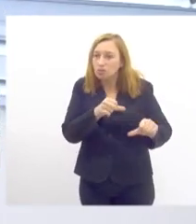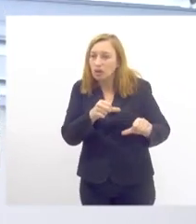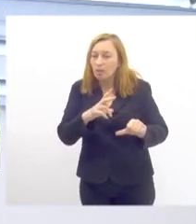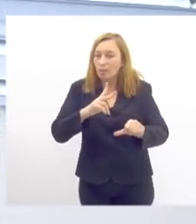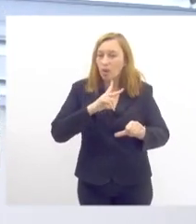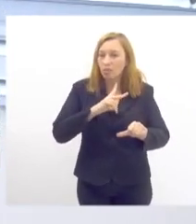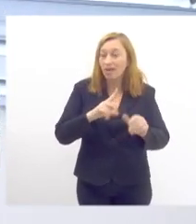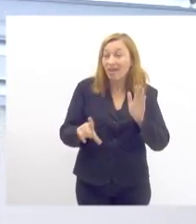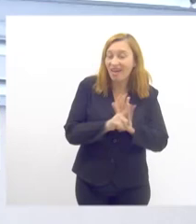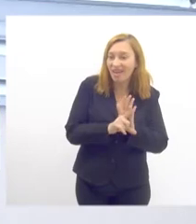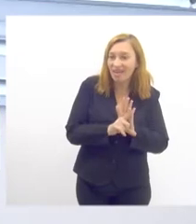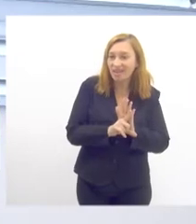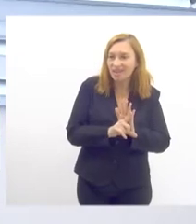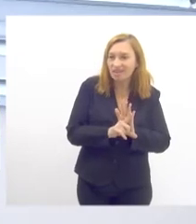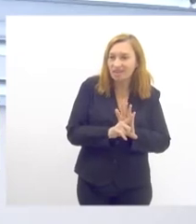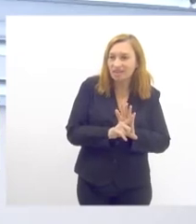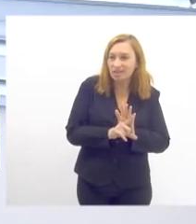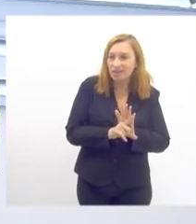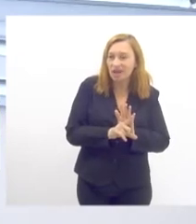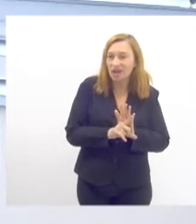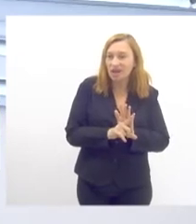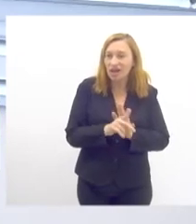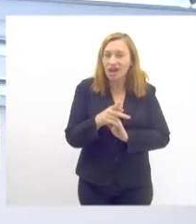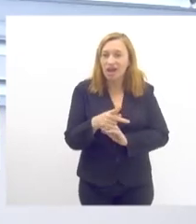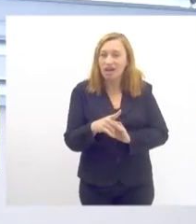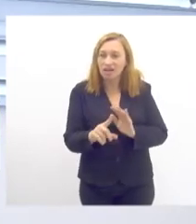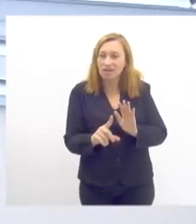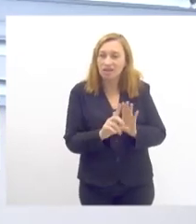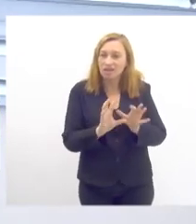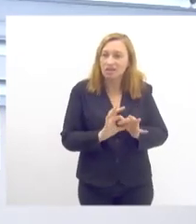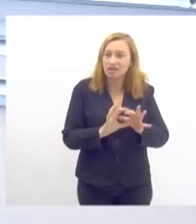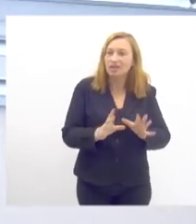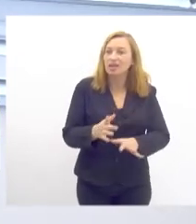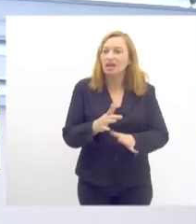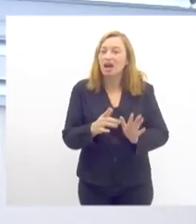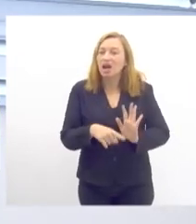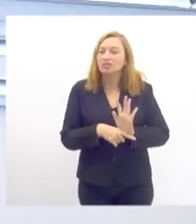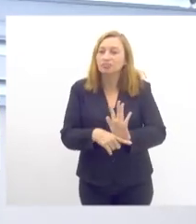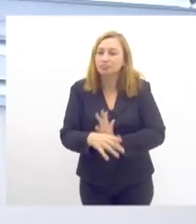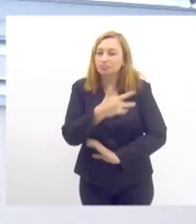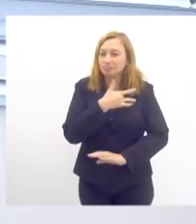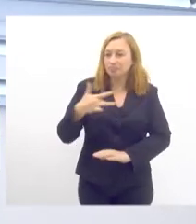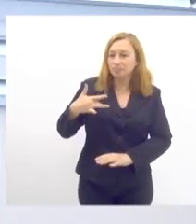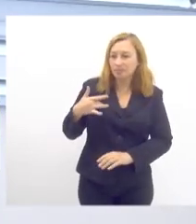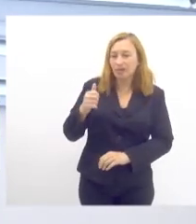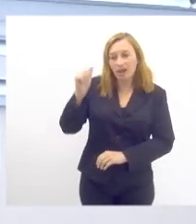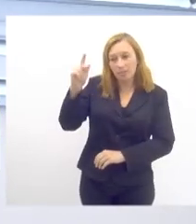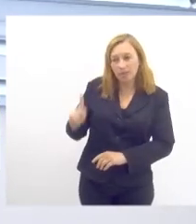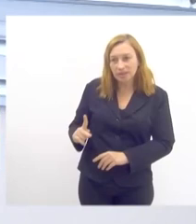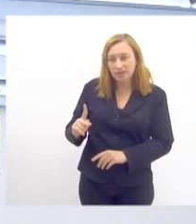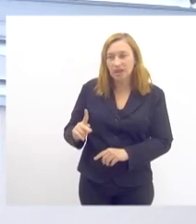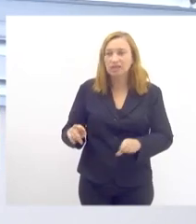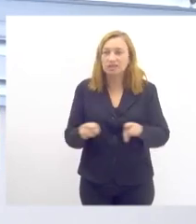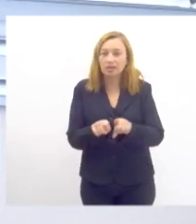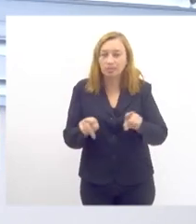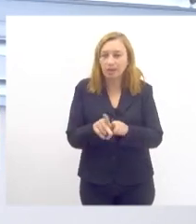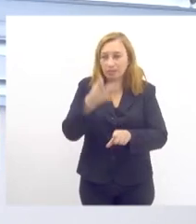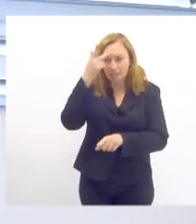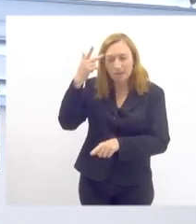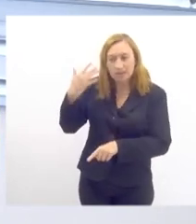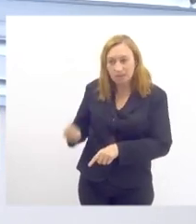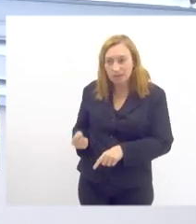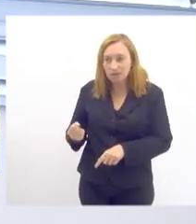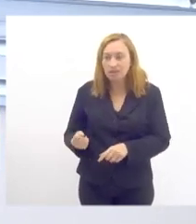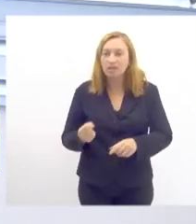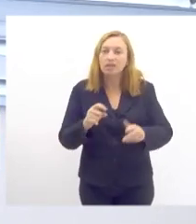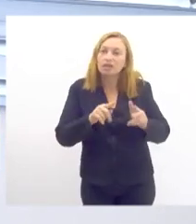lei, visto que a lei ela dispunha a concessão do auxílio saúde a inativos e pensionistas, e a portaria